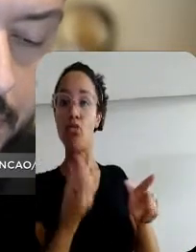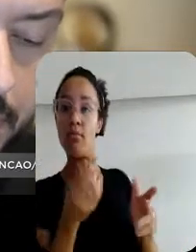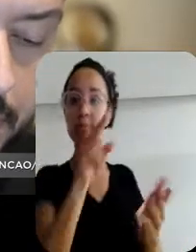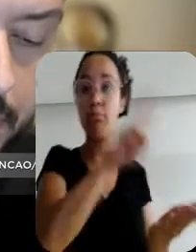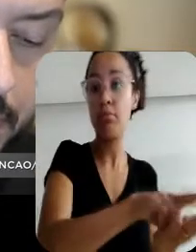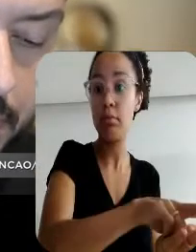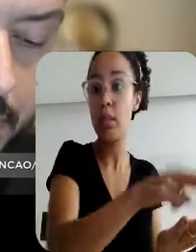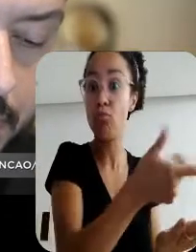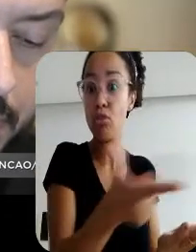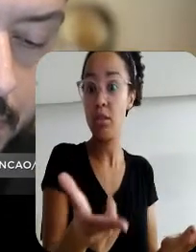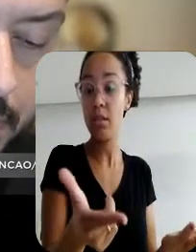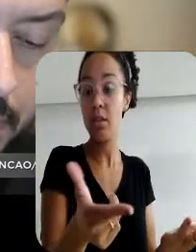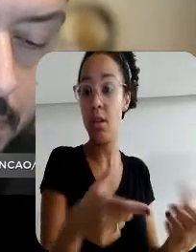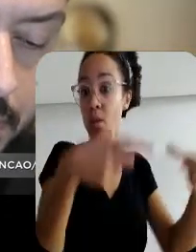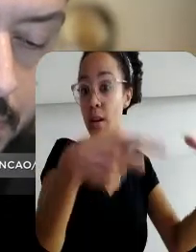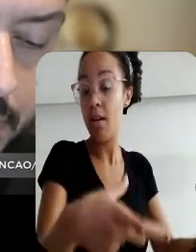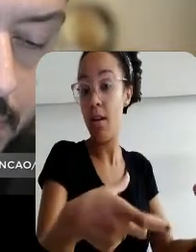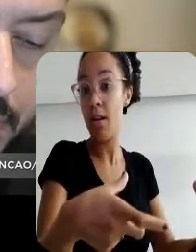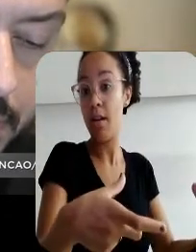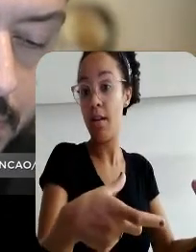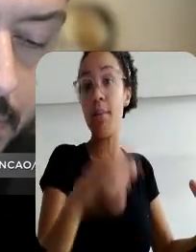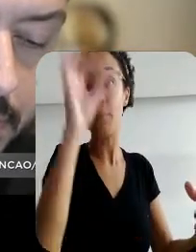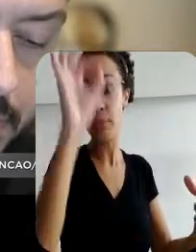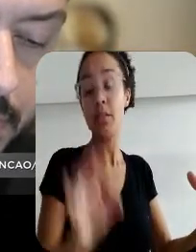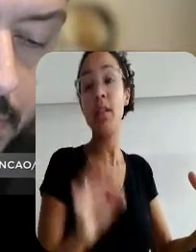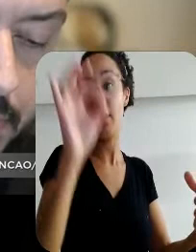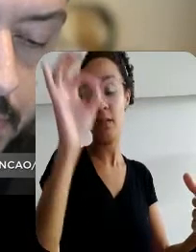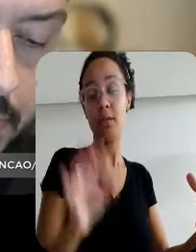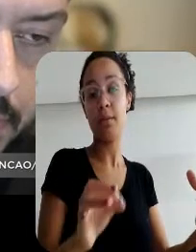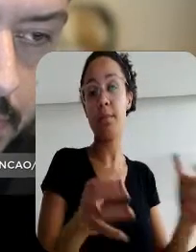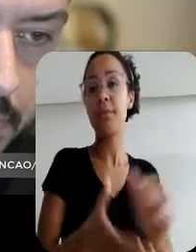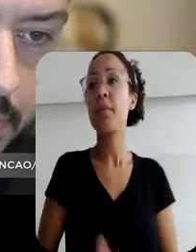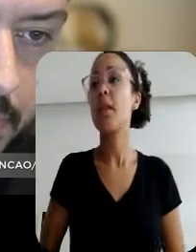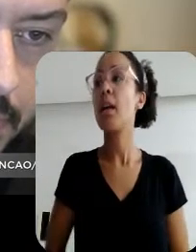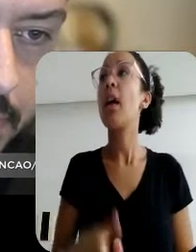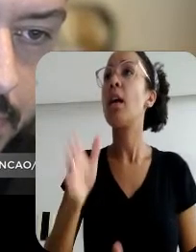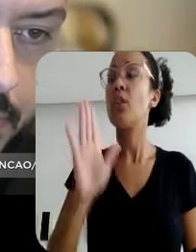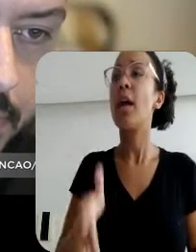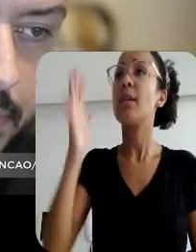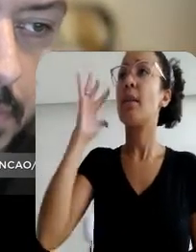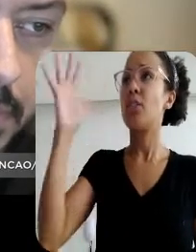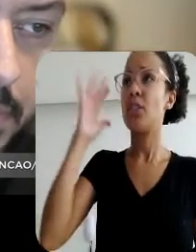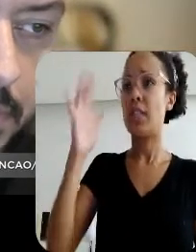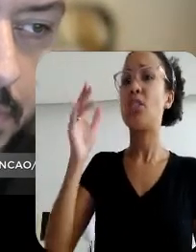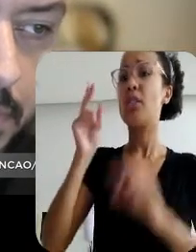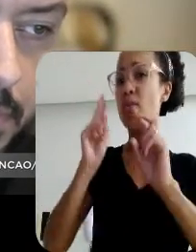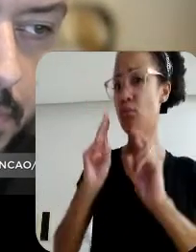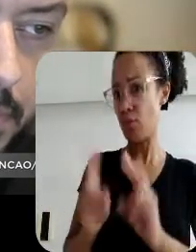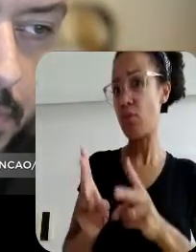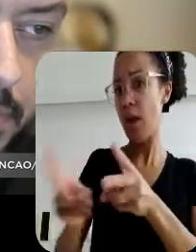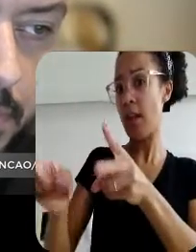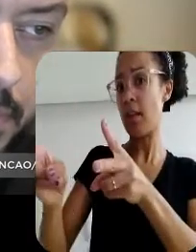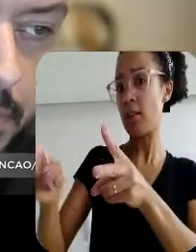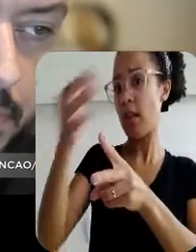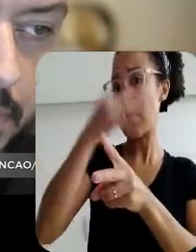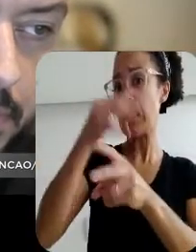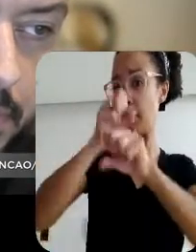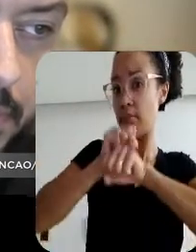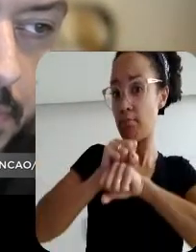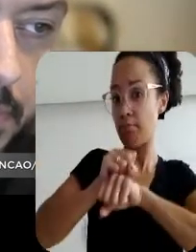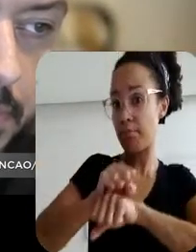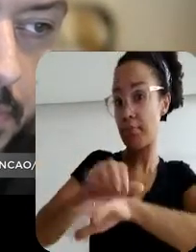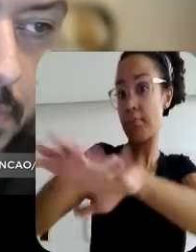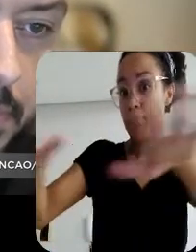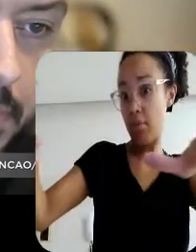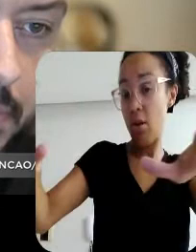tivesse continuado circulando por mais tempo, os danos que ela causaria à infraestrutura de todos os países. Cara, se você pegar uma coisa